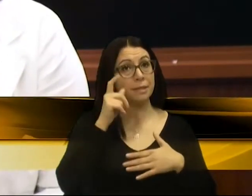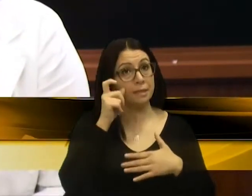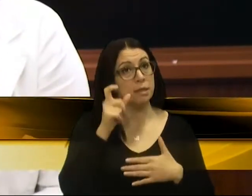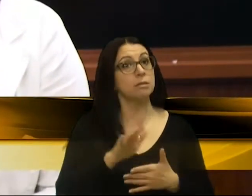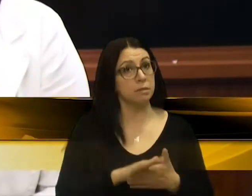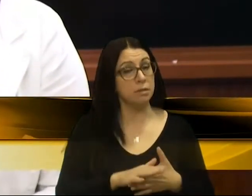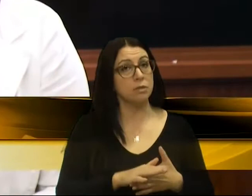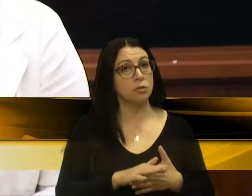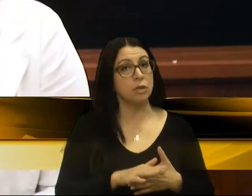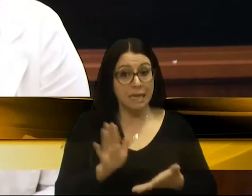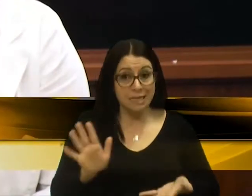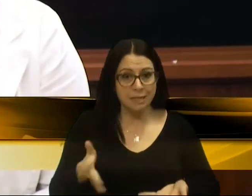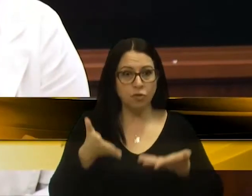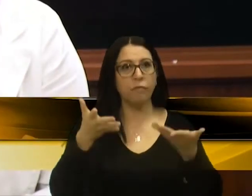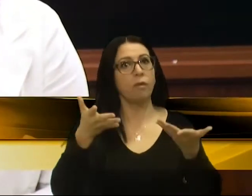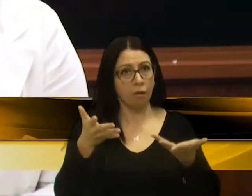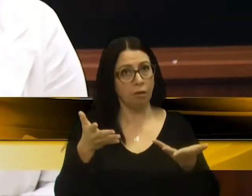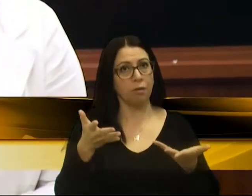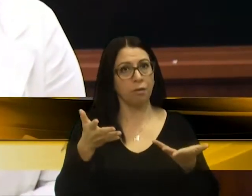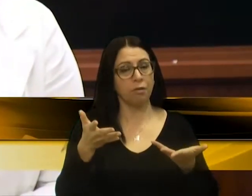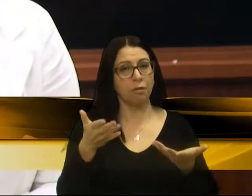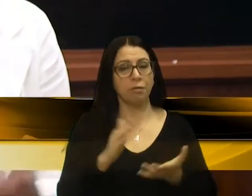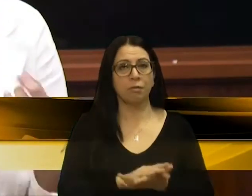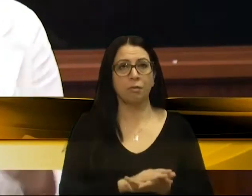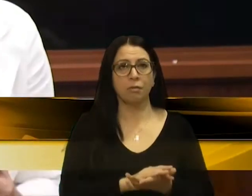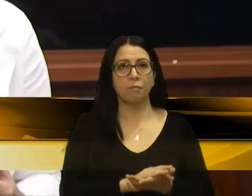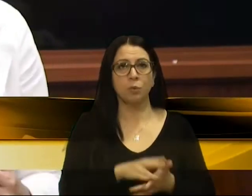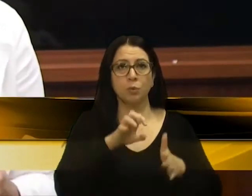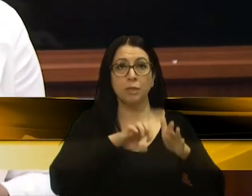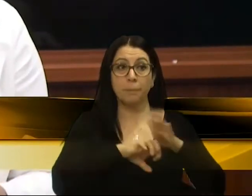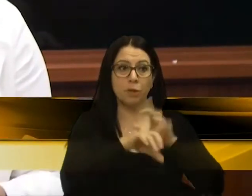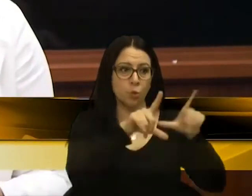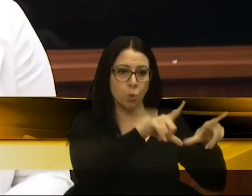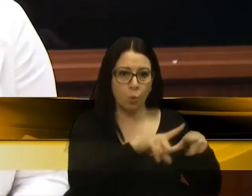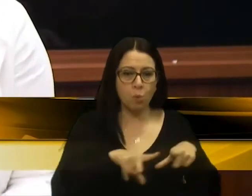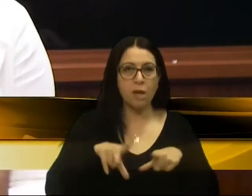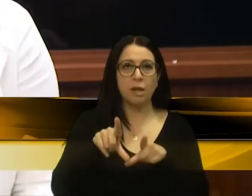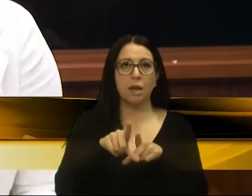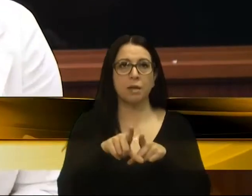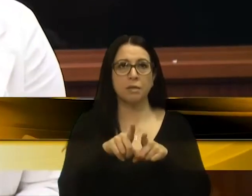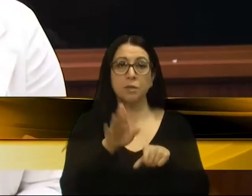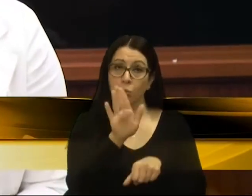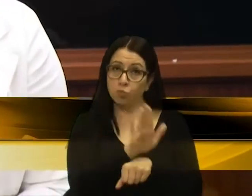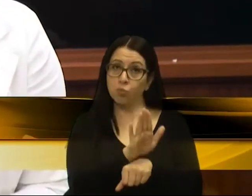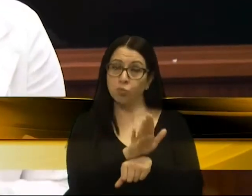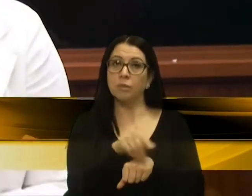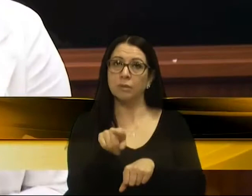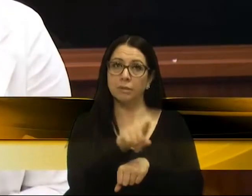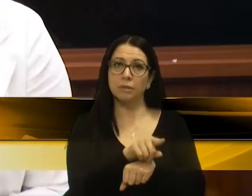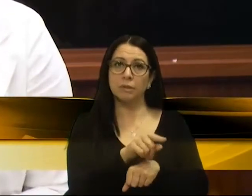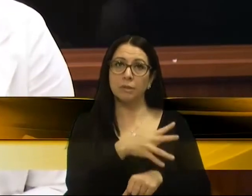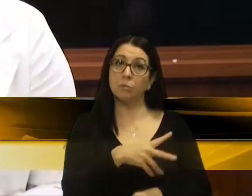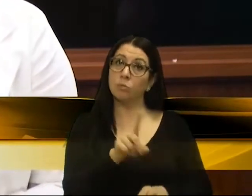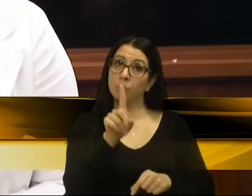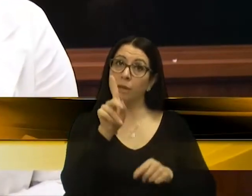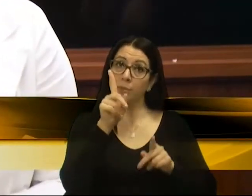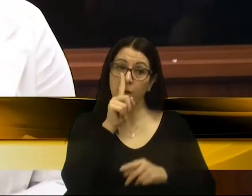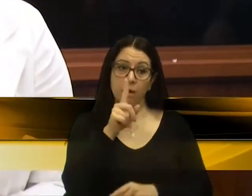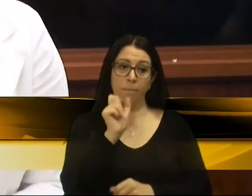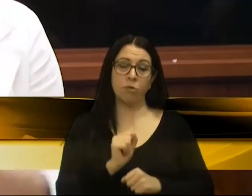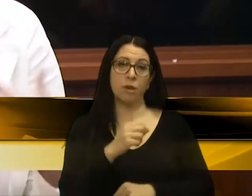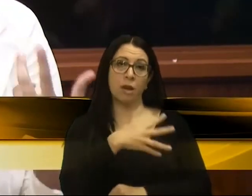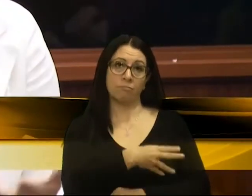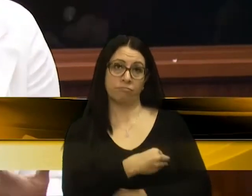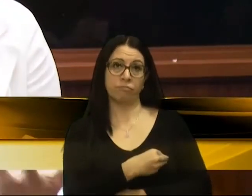interessante incentivar os empreendimentos que são solidários, né, à amamentação.